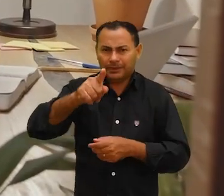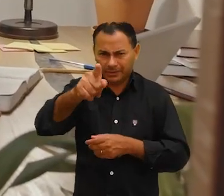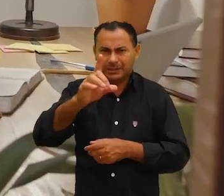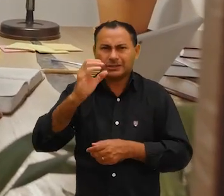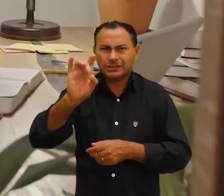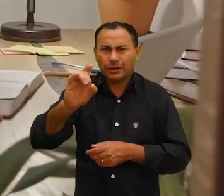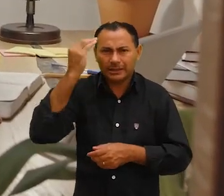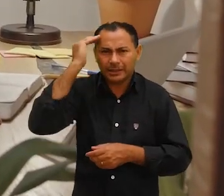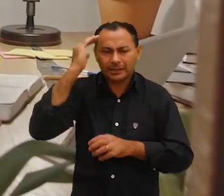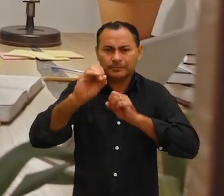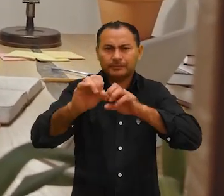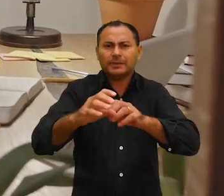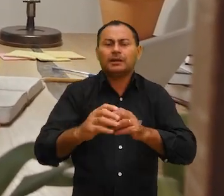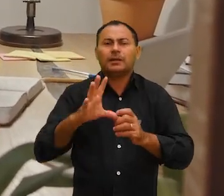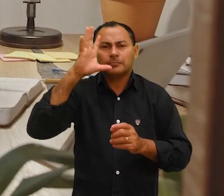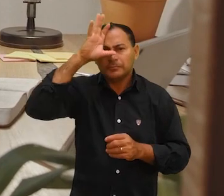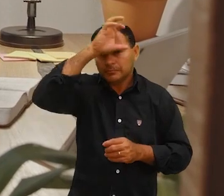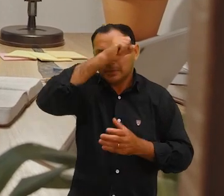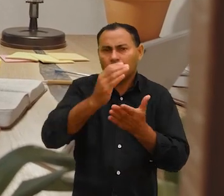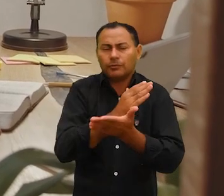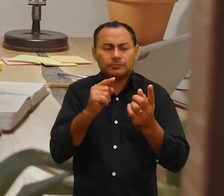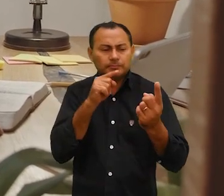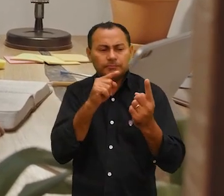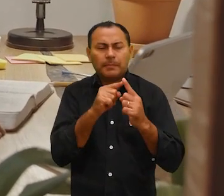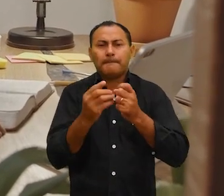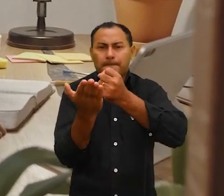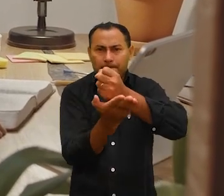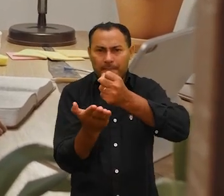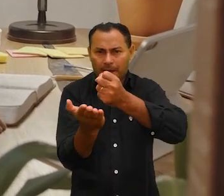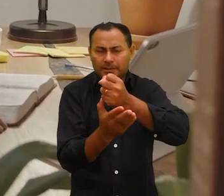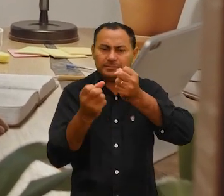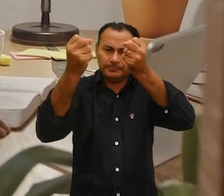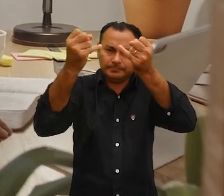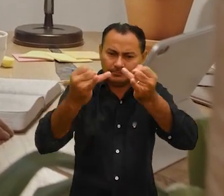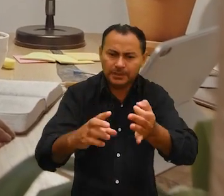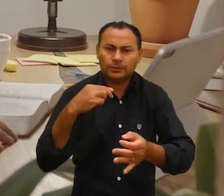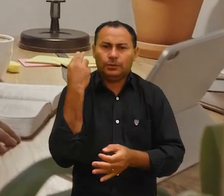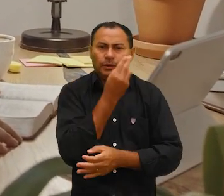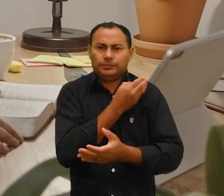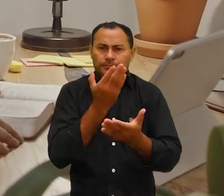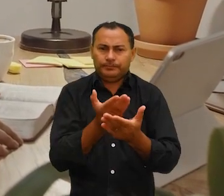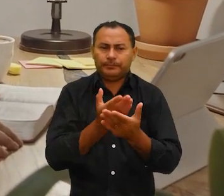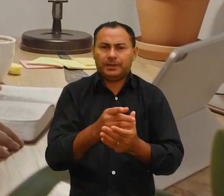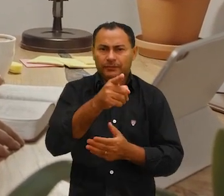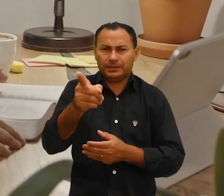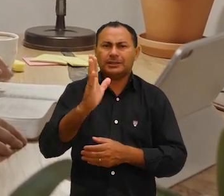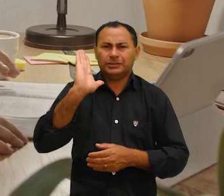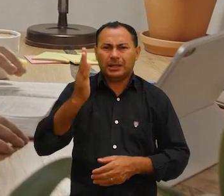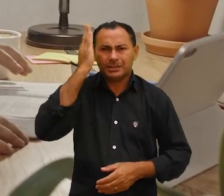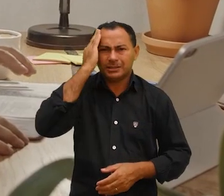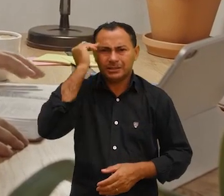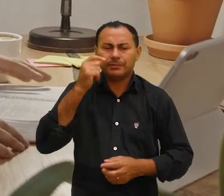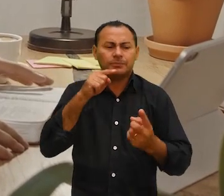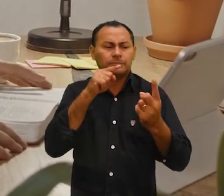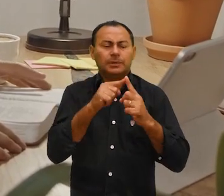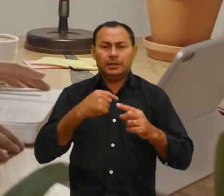você só entenderá este ensino se compreender algumas perspectivas básicas comentadas em nosso estudo. Se você já sabe de